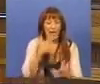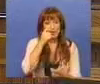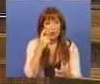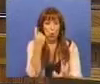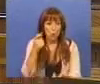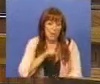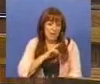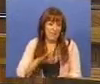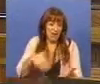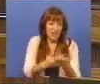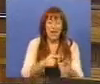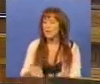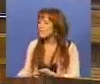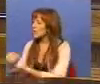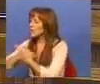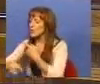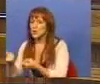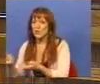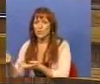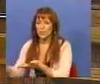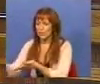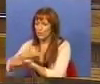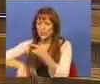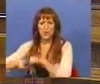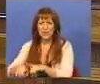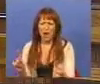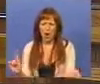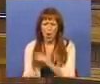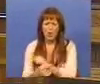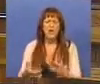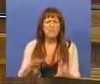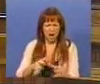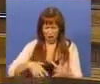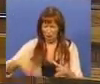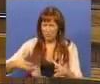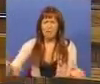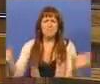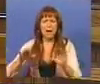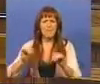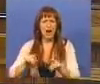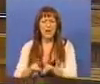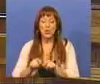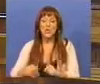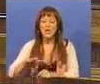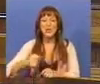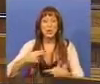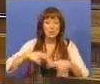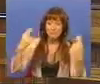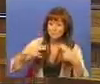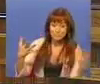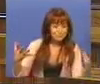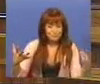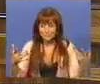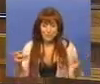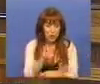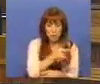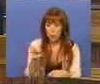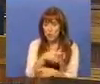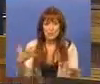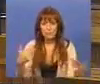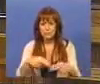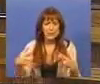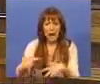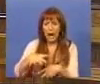singulares e a da angariação de fundos. Pelo contrário, ainda vem complicar mais a zona de fronteira entre essas duas